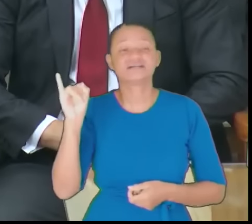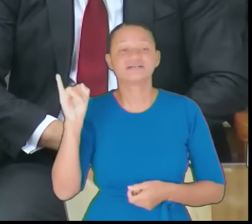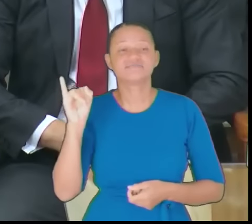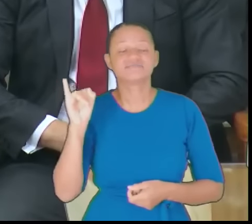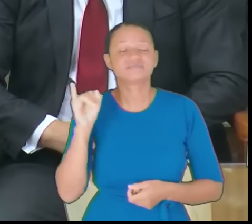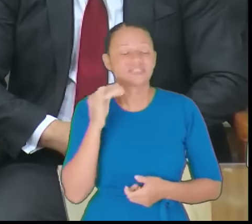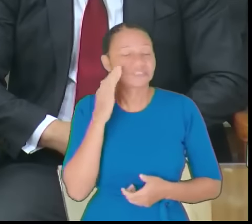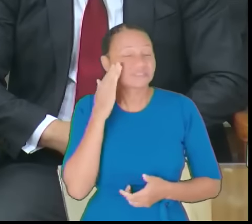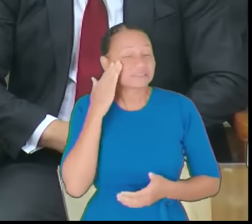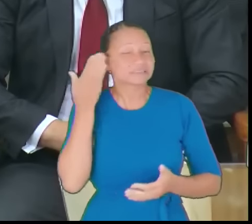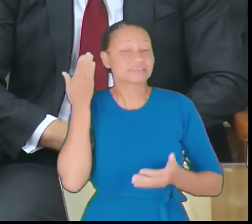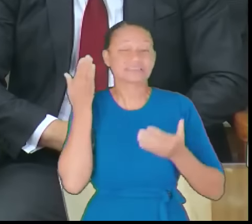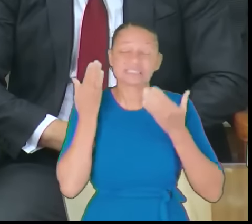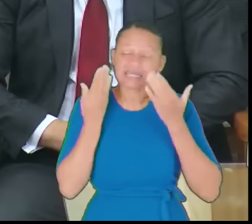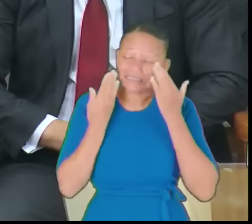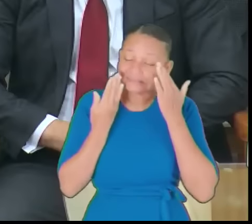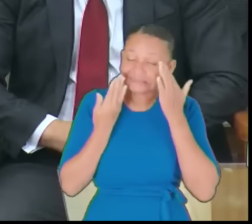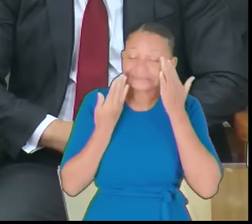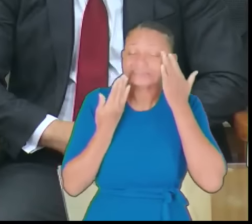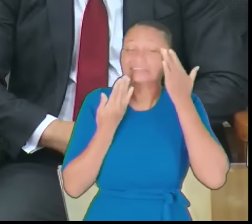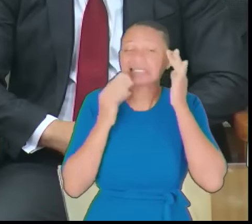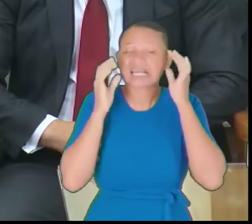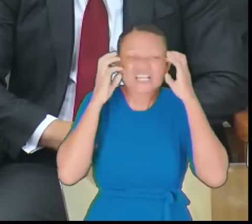rugas. Essas rugas.